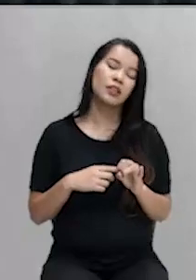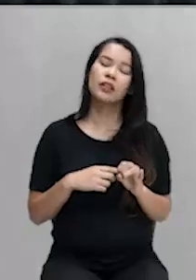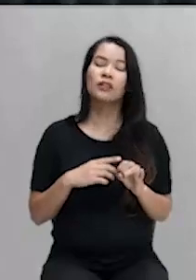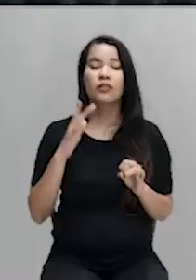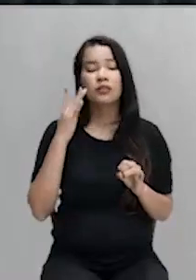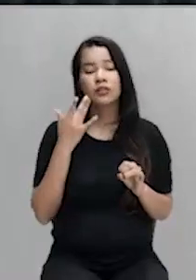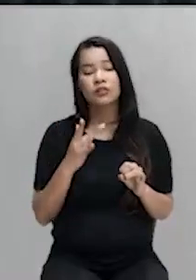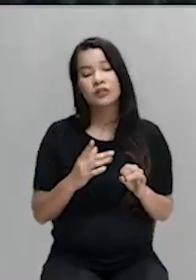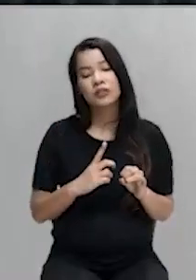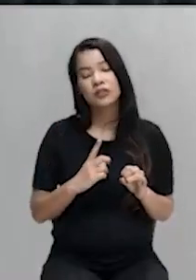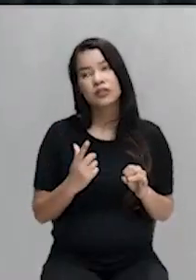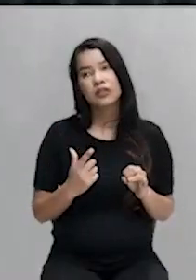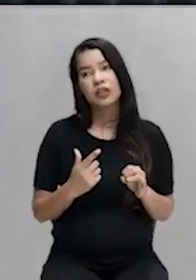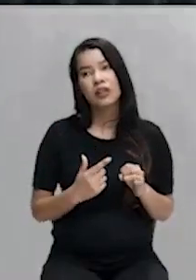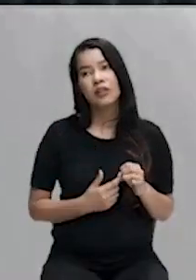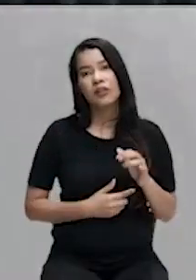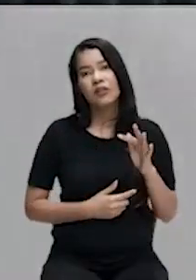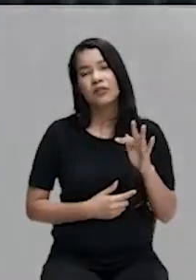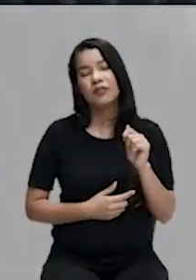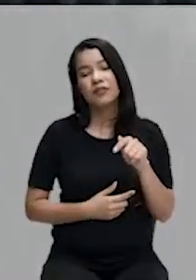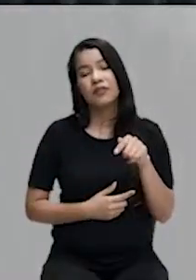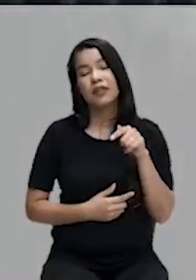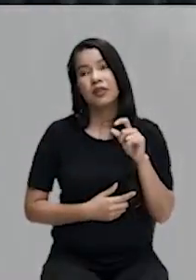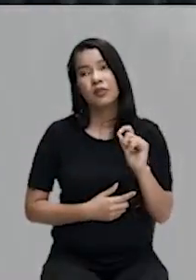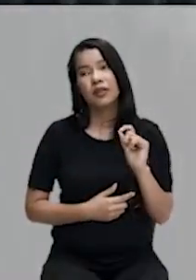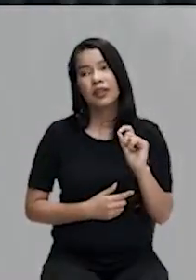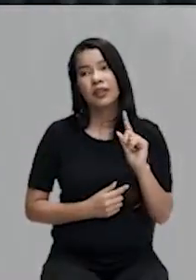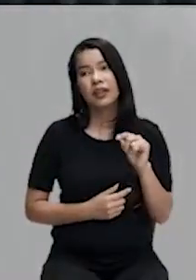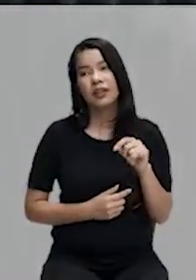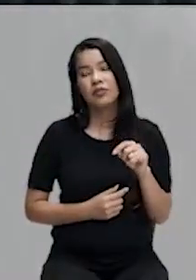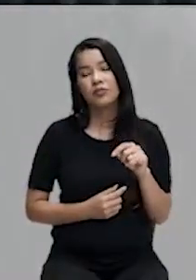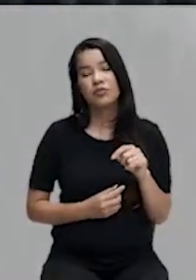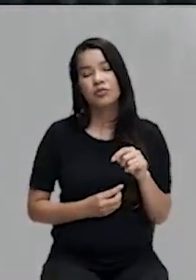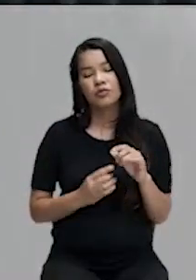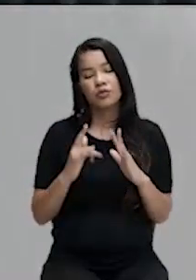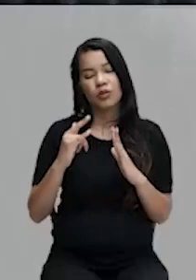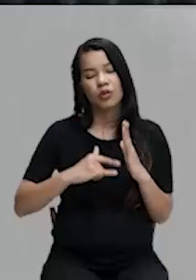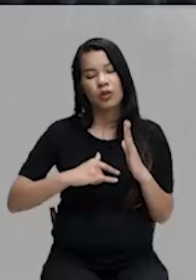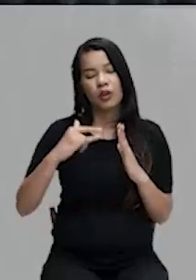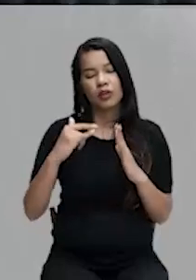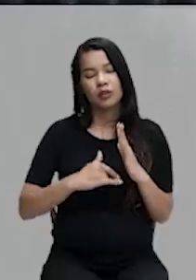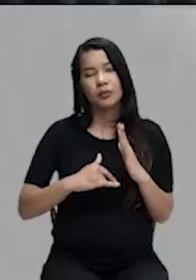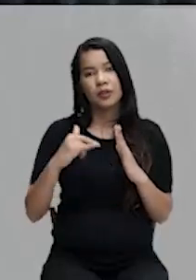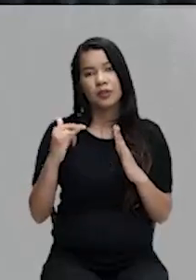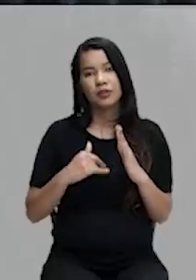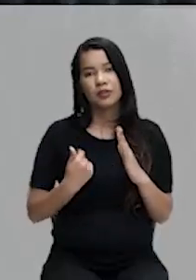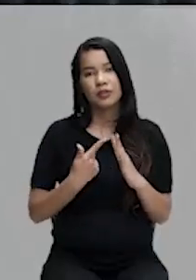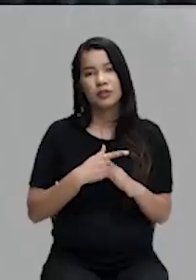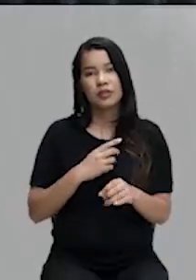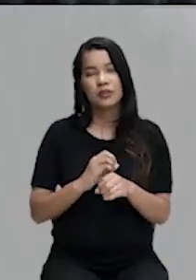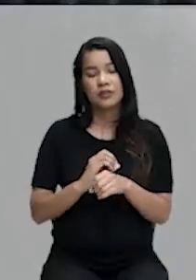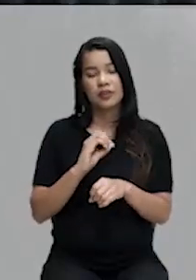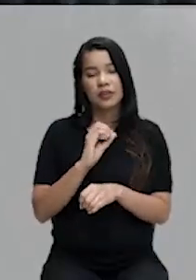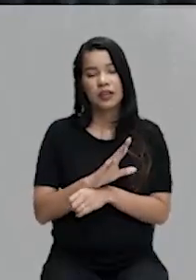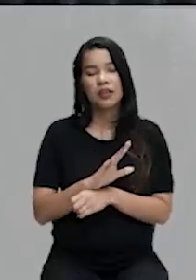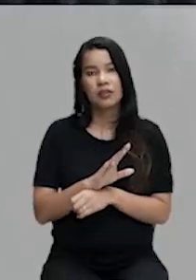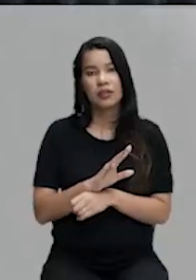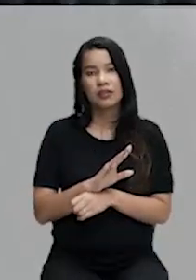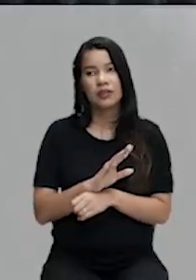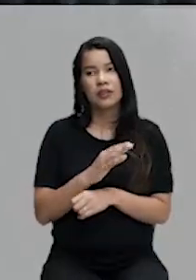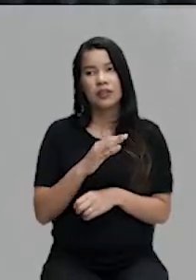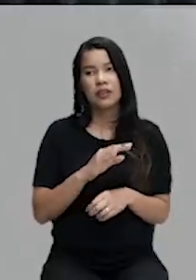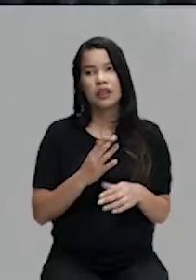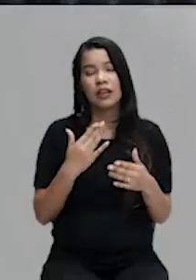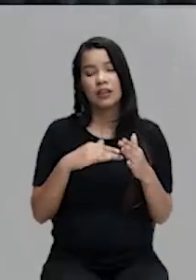não tiveram acesso ao fax. O que era o fax? Eram os documentos que a gente enviava através, né? Você enviava daqui para um